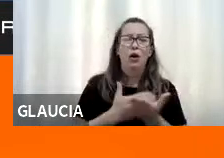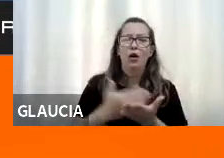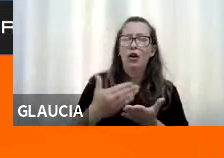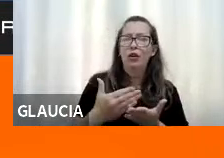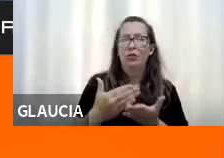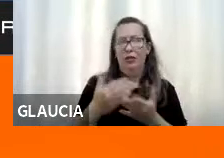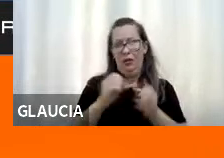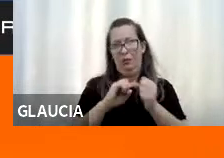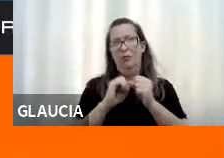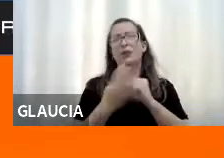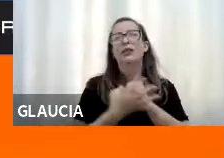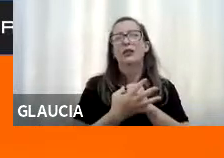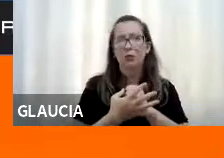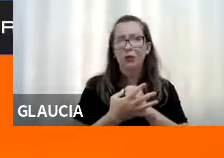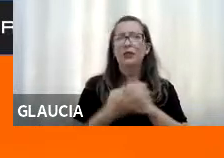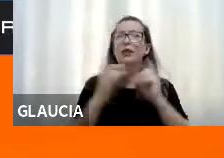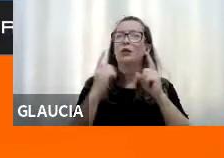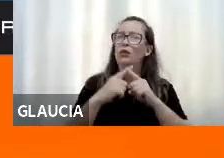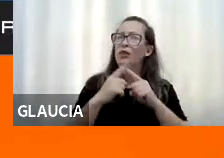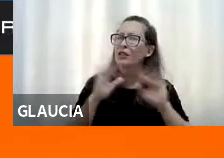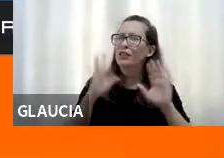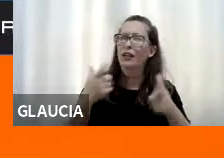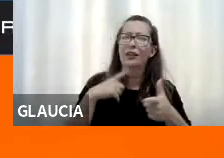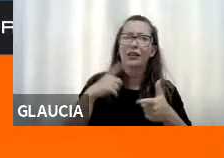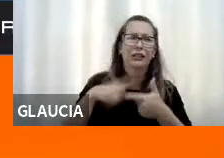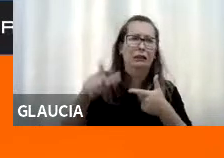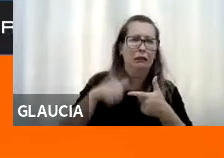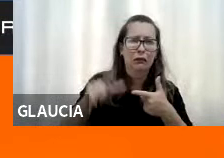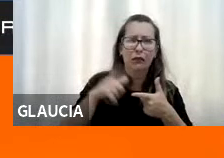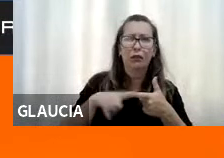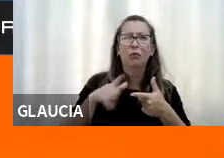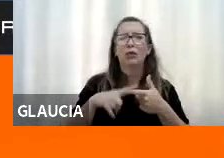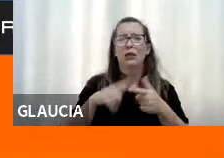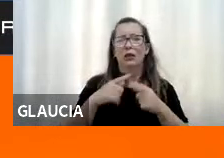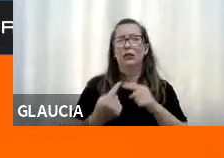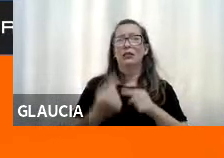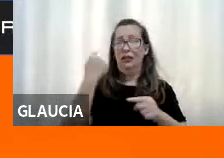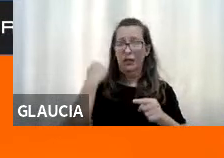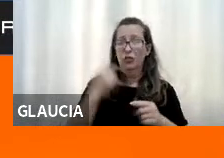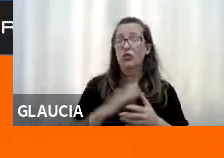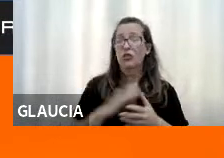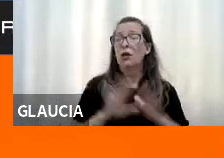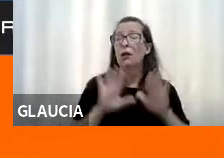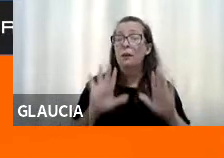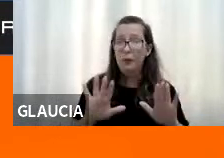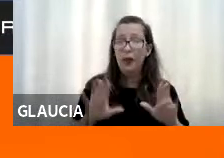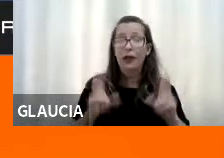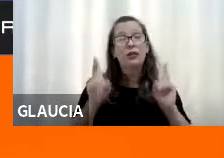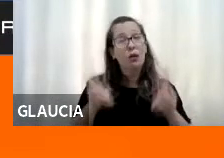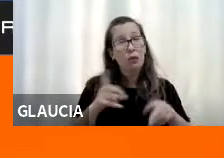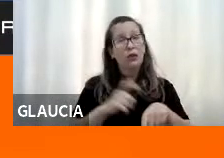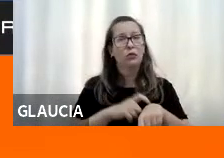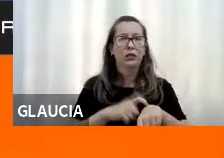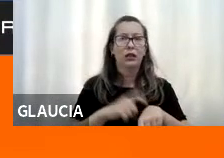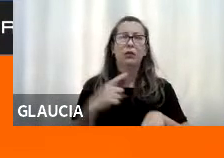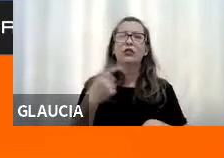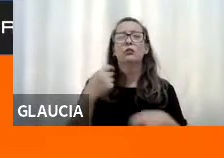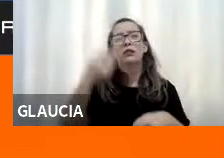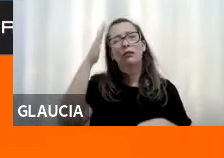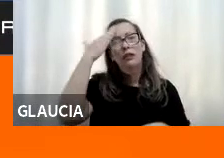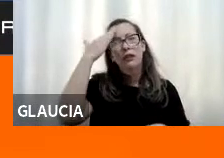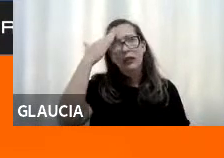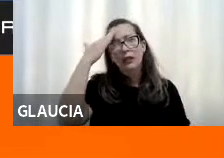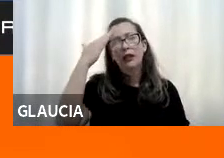depois de ter sido tão desinvestida, tão sabotada nos anos recentes, né, mas, ao mesmo tempo, para entender o quanto